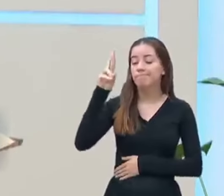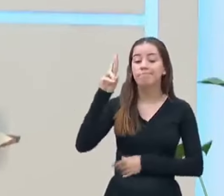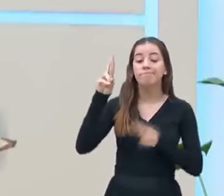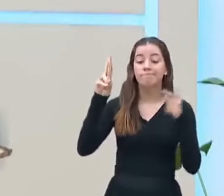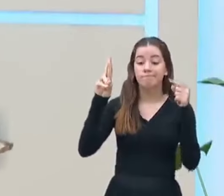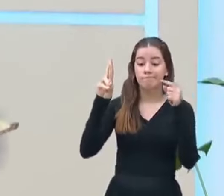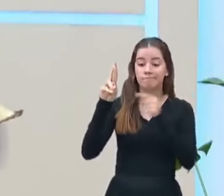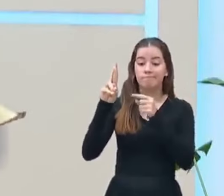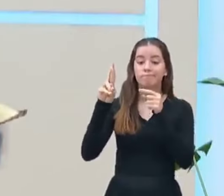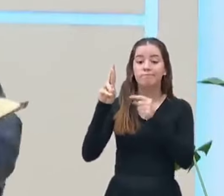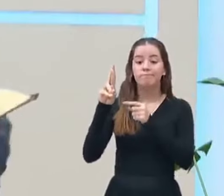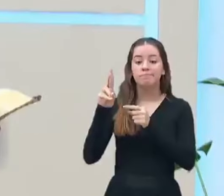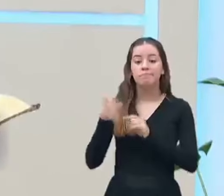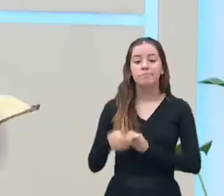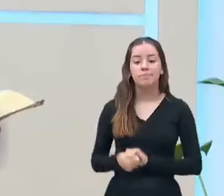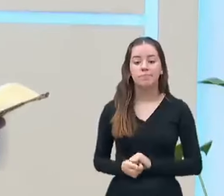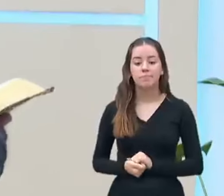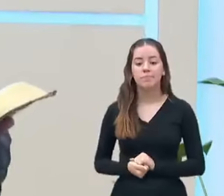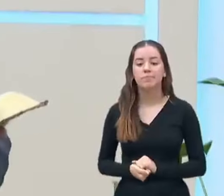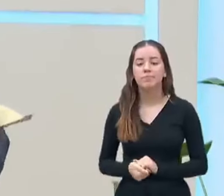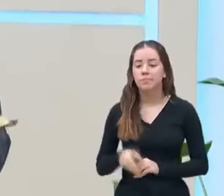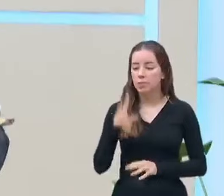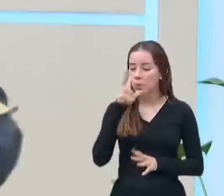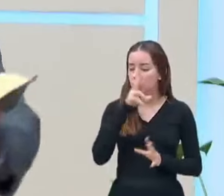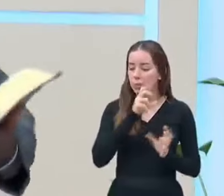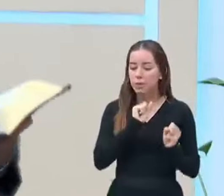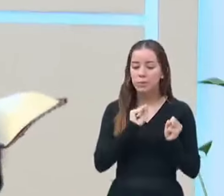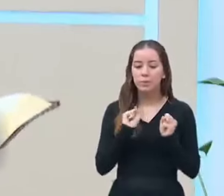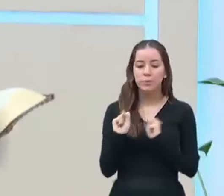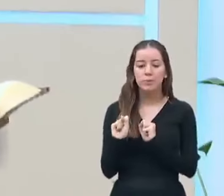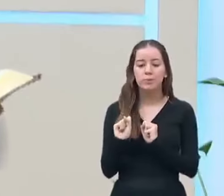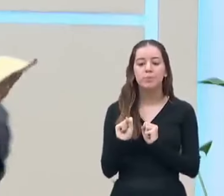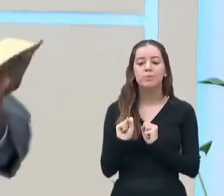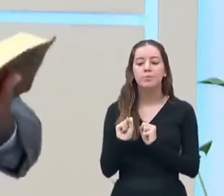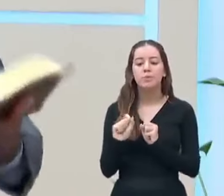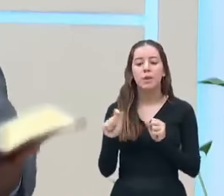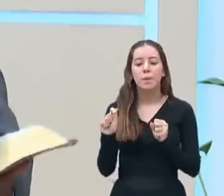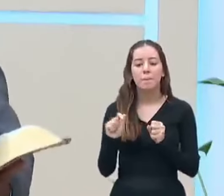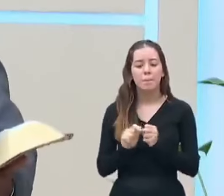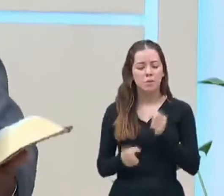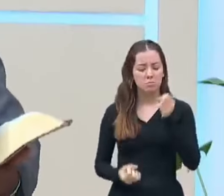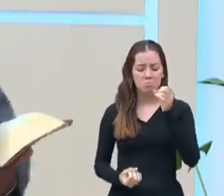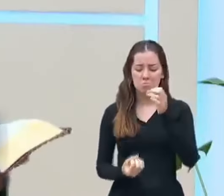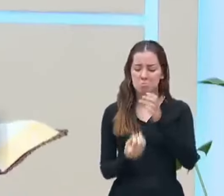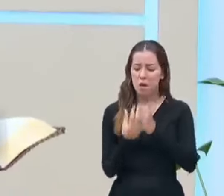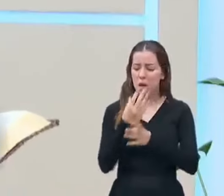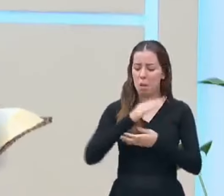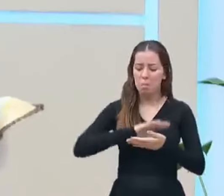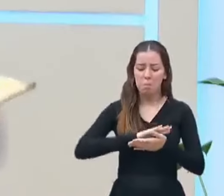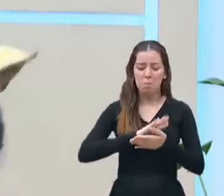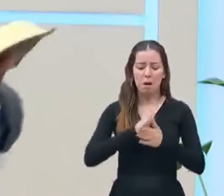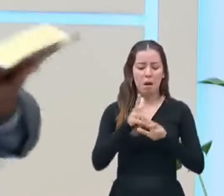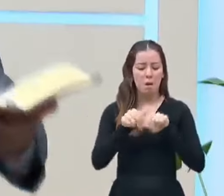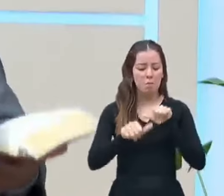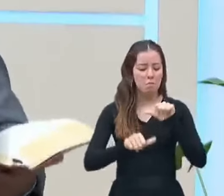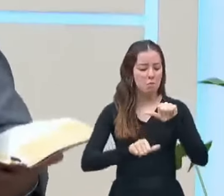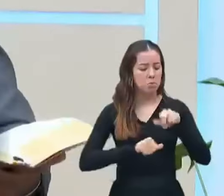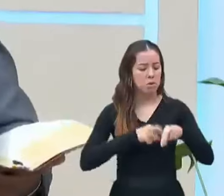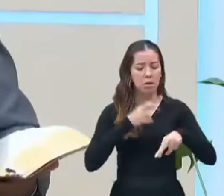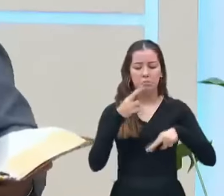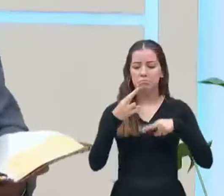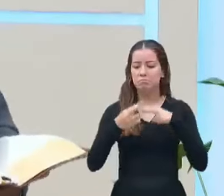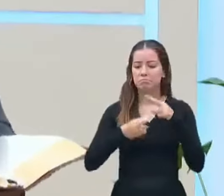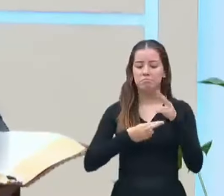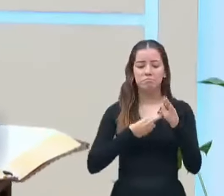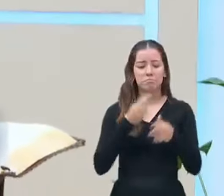Senhor, mas também ele é um Senhor poderoso. Ele pode criar e recriar, ele pode fazer e